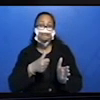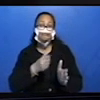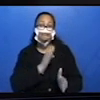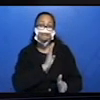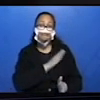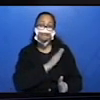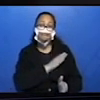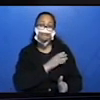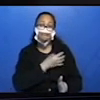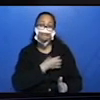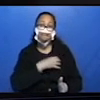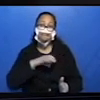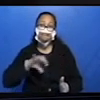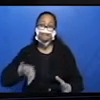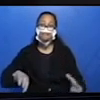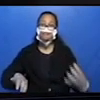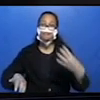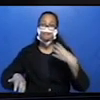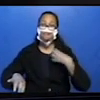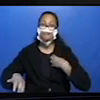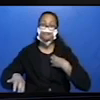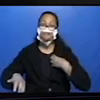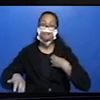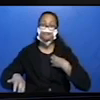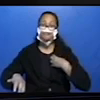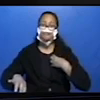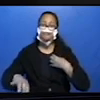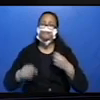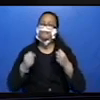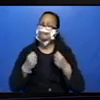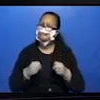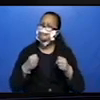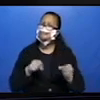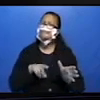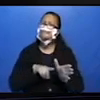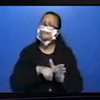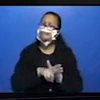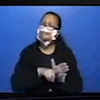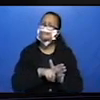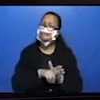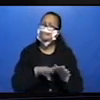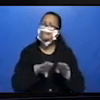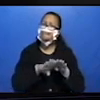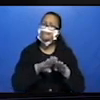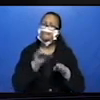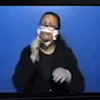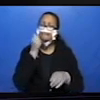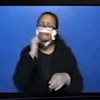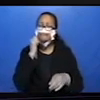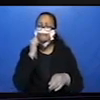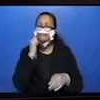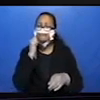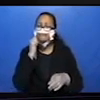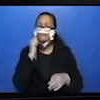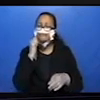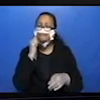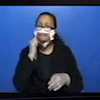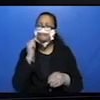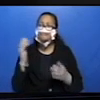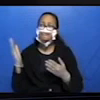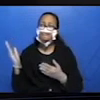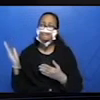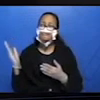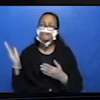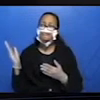Latina. Para ele fazer esse transplante, ele teve que pesquisar. Então, ele também era um cientista. Nós temos aqui